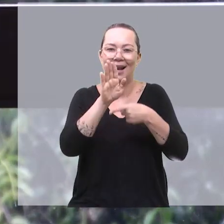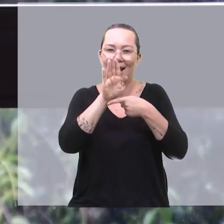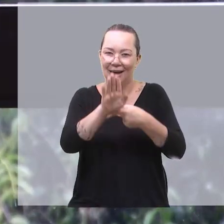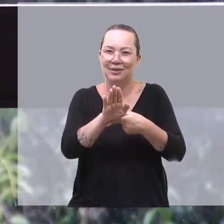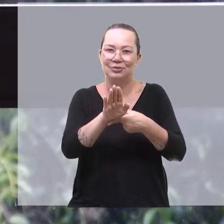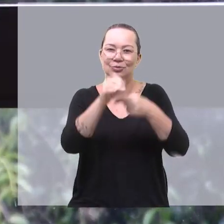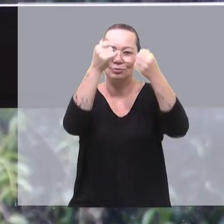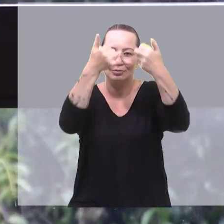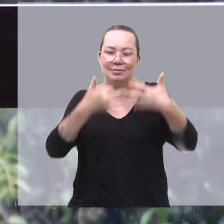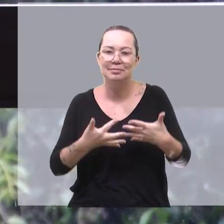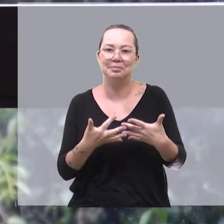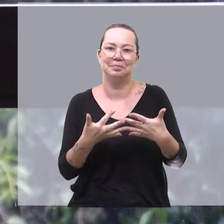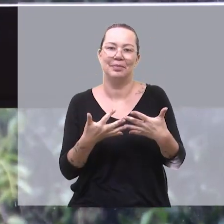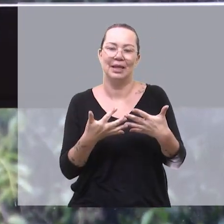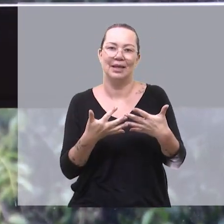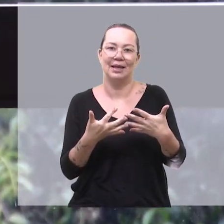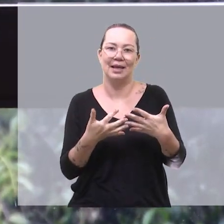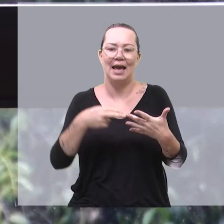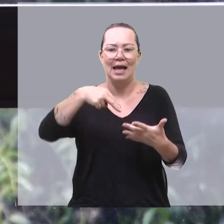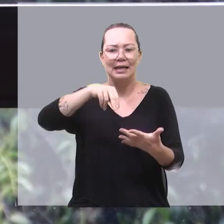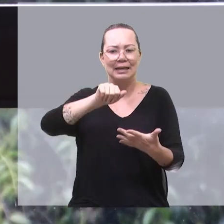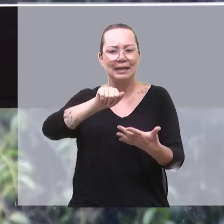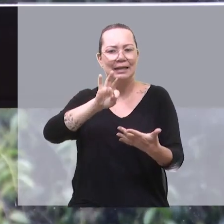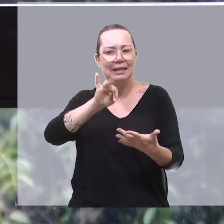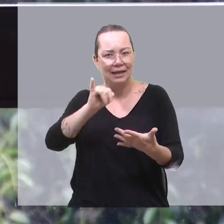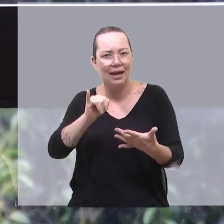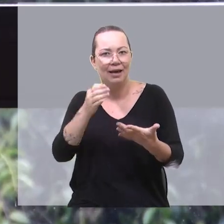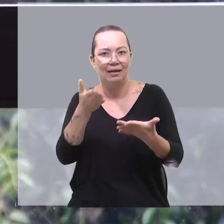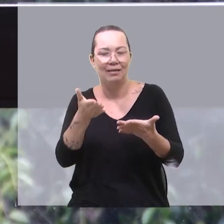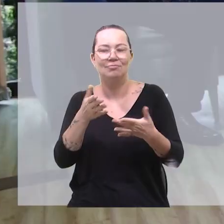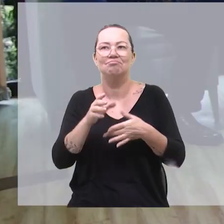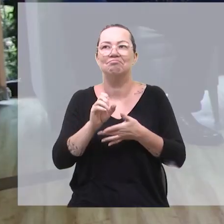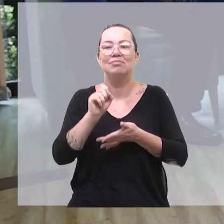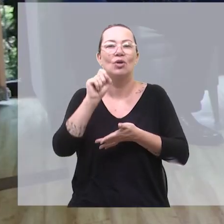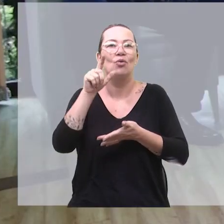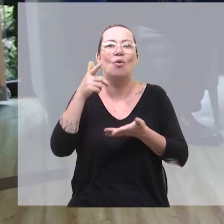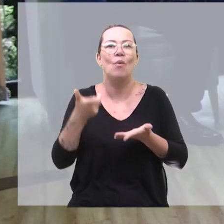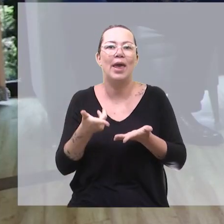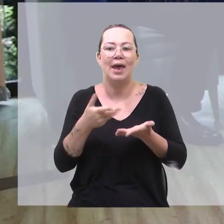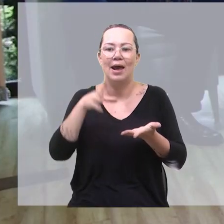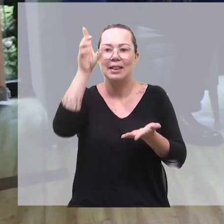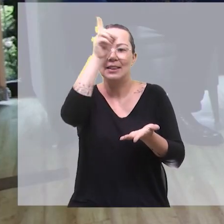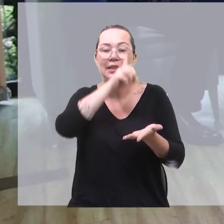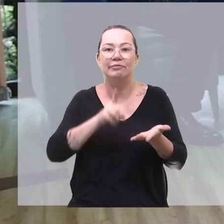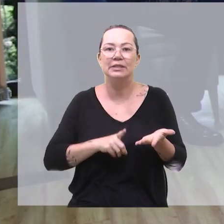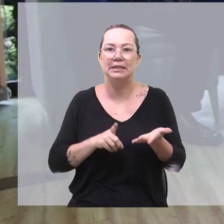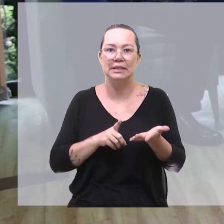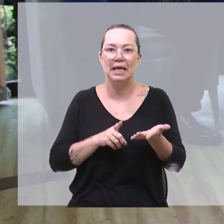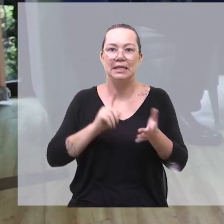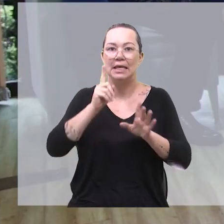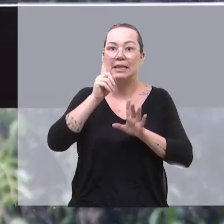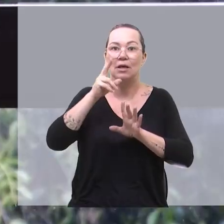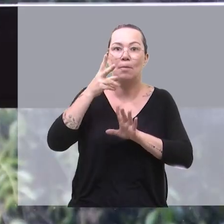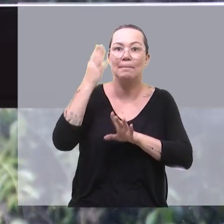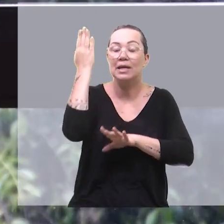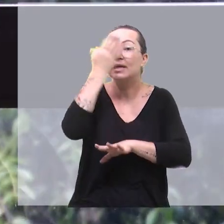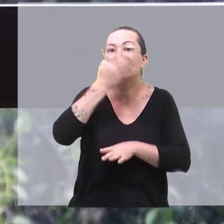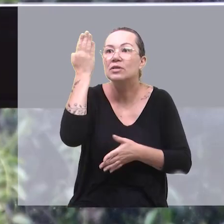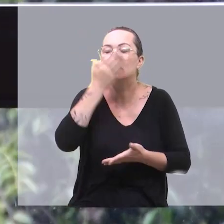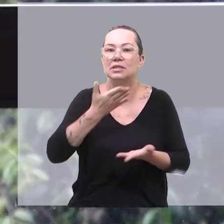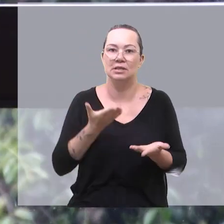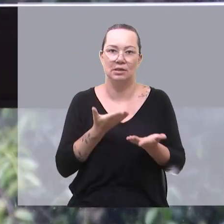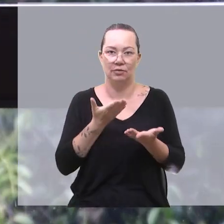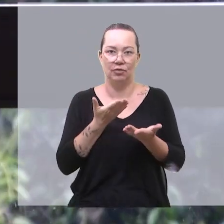nos ajude a explicar, Nath, quais são as deficiências invisíveis